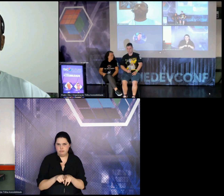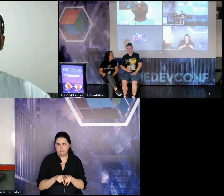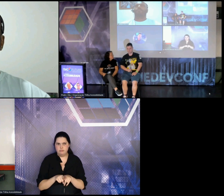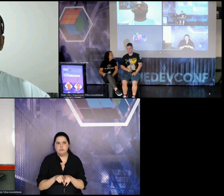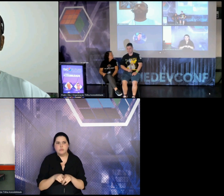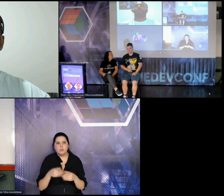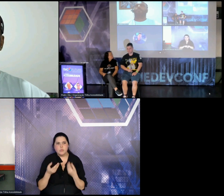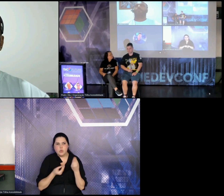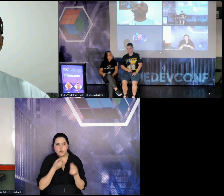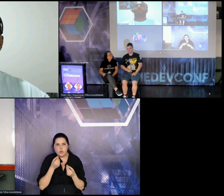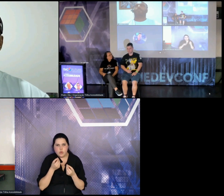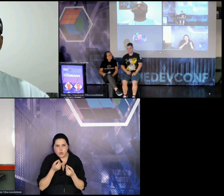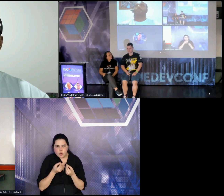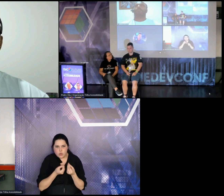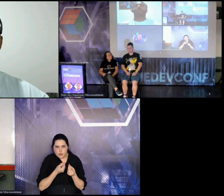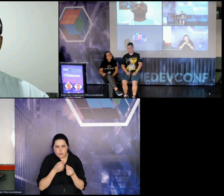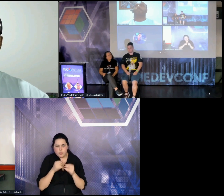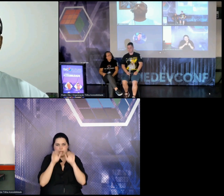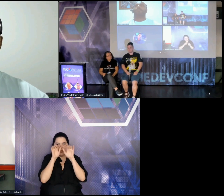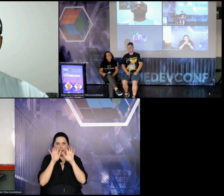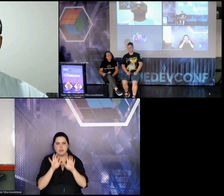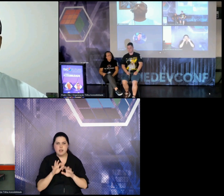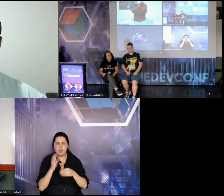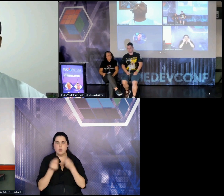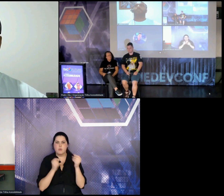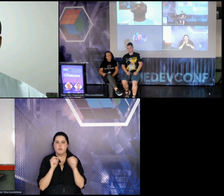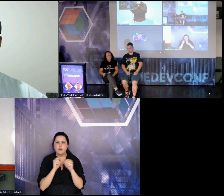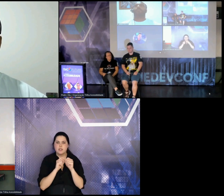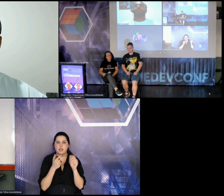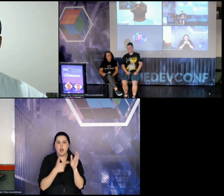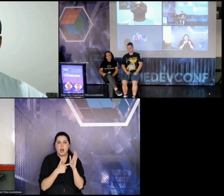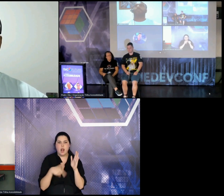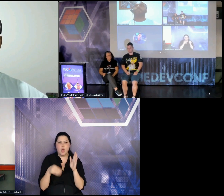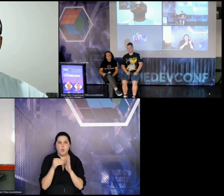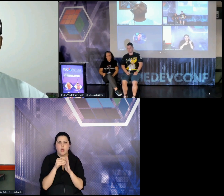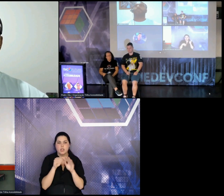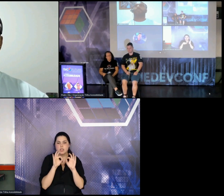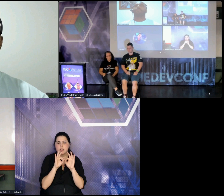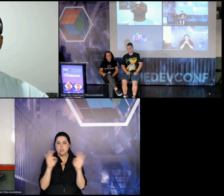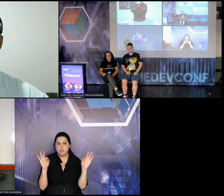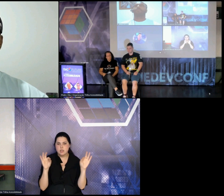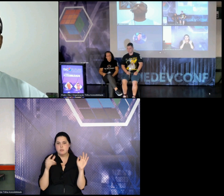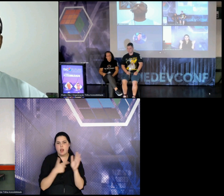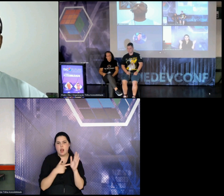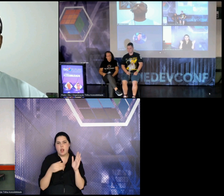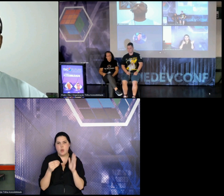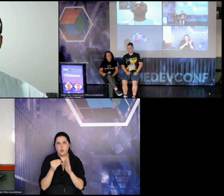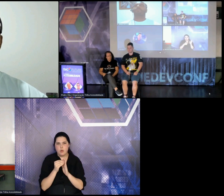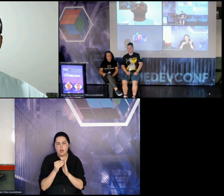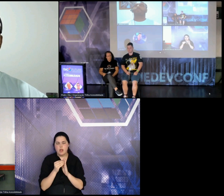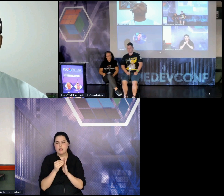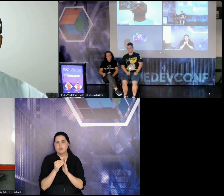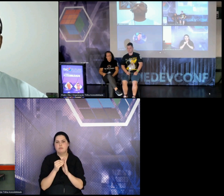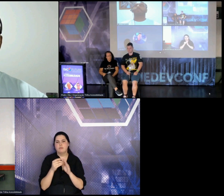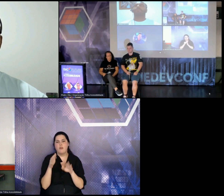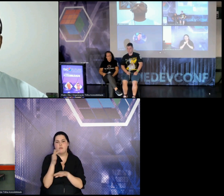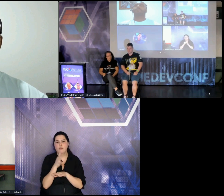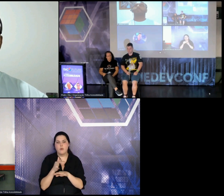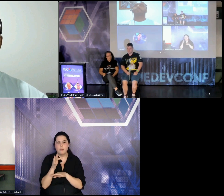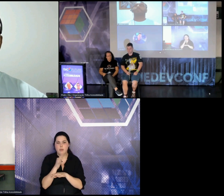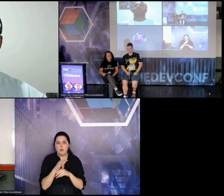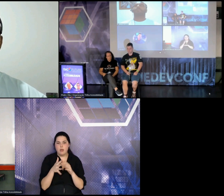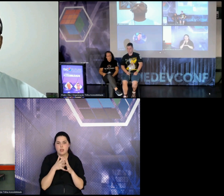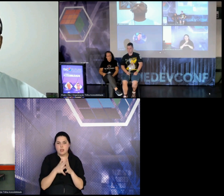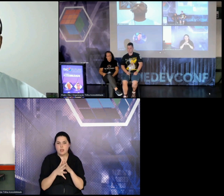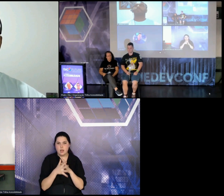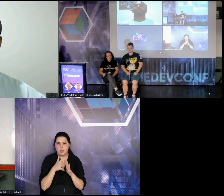é que é essa escrita, né? Se essa escrita é uma linguagem simples ou é uma linguagem muito rebuscada que atrapalha